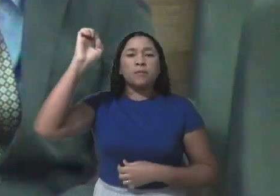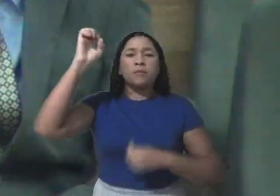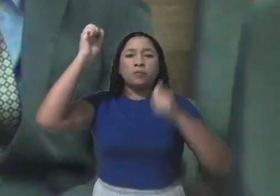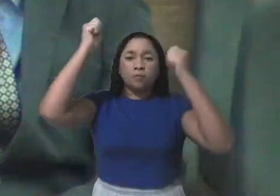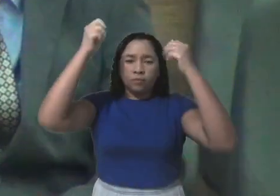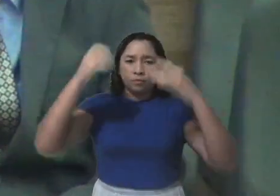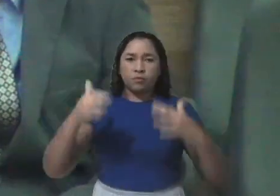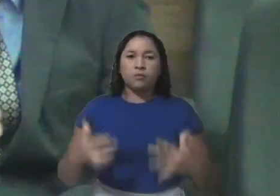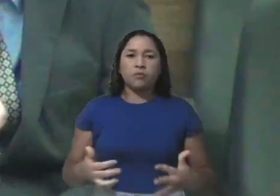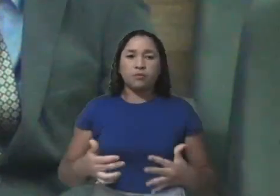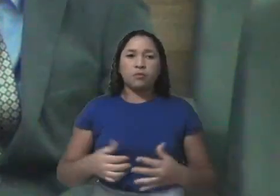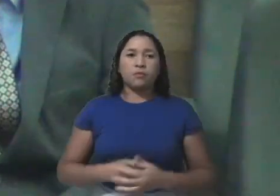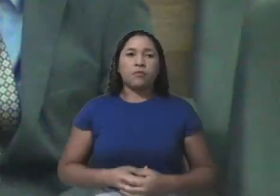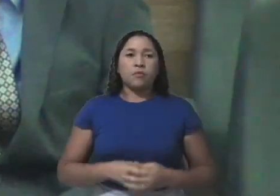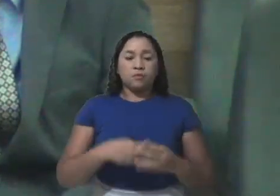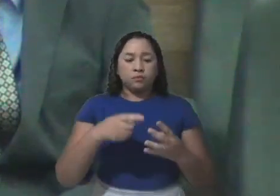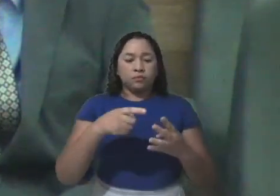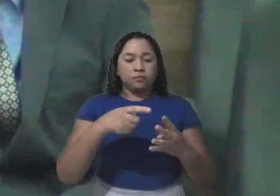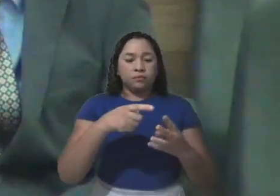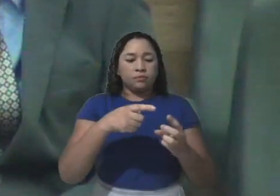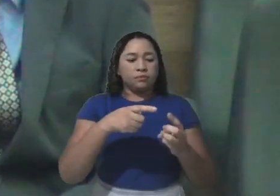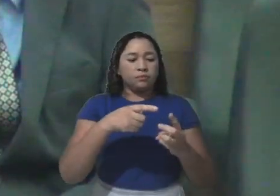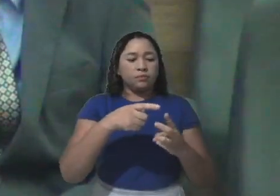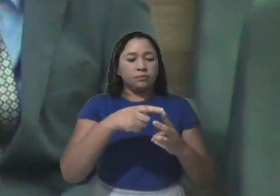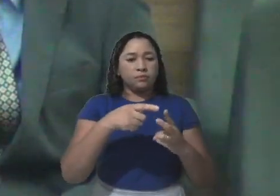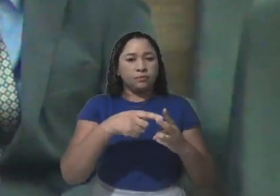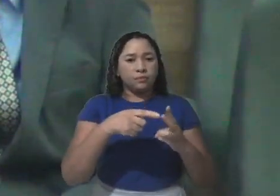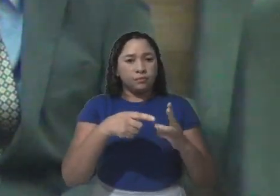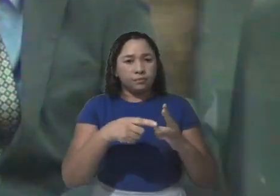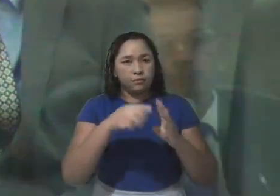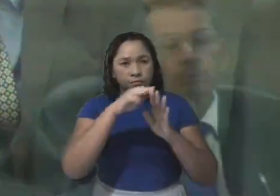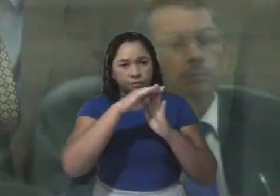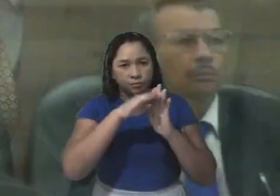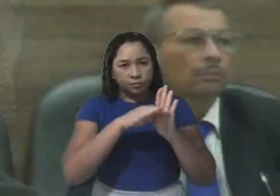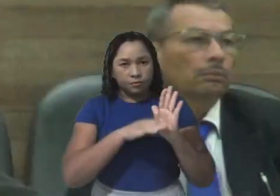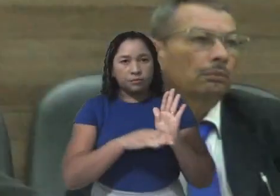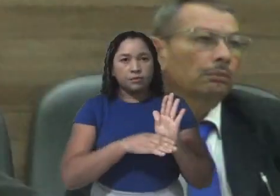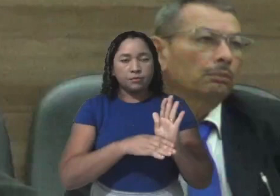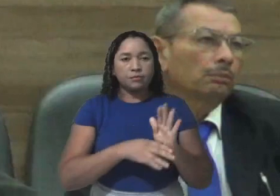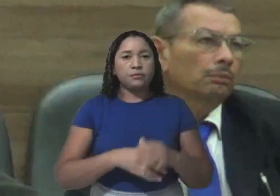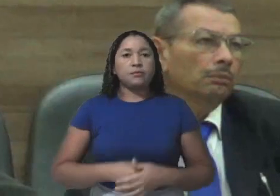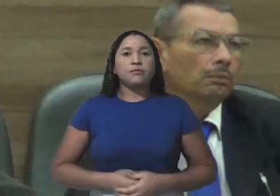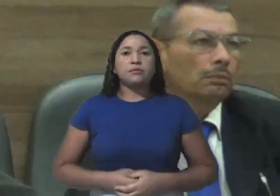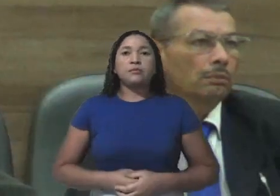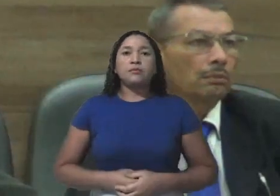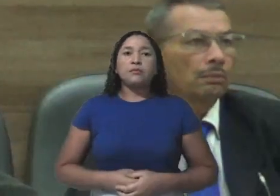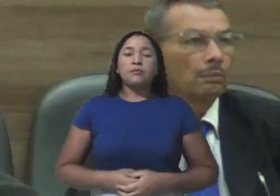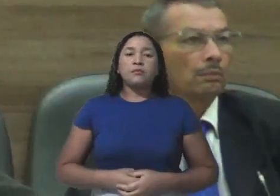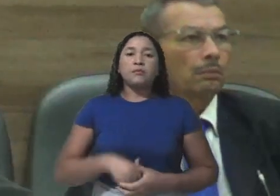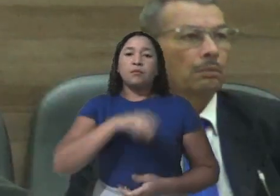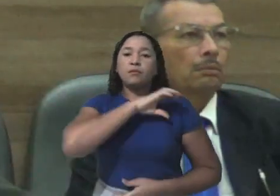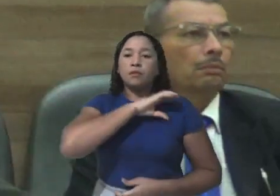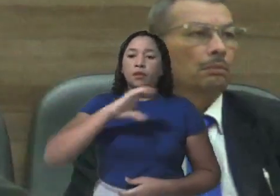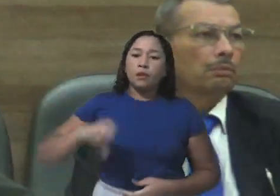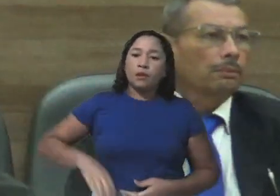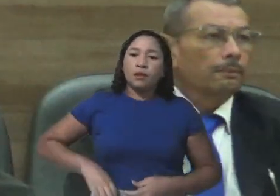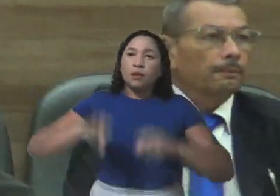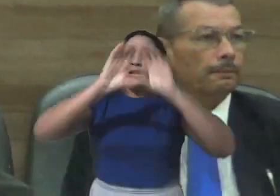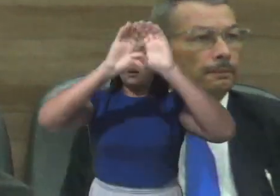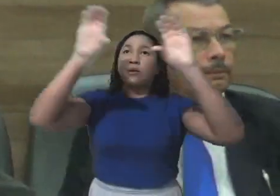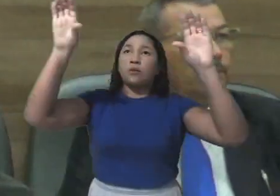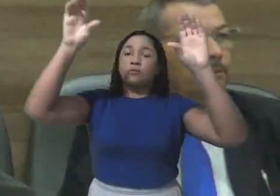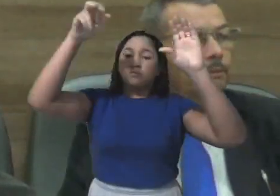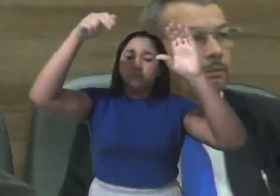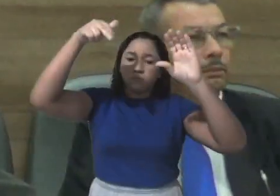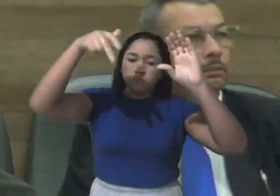15. Vamos lá, por gentileza, tópico 13. Na segunda vinda de Cristo, em 2 fases